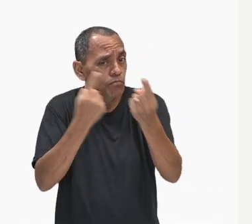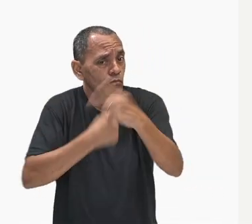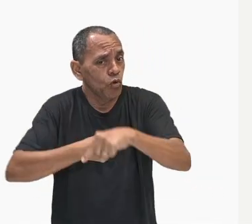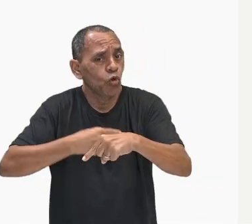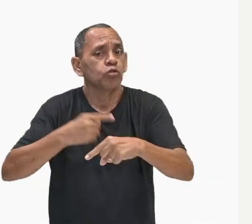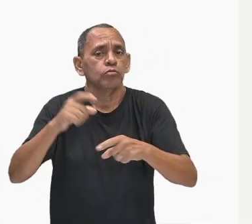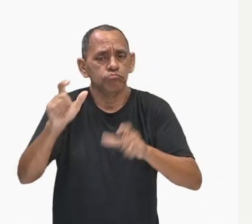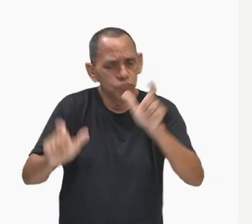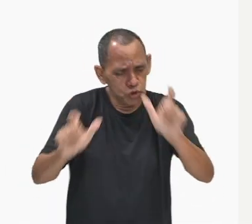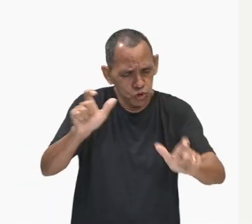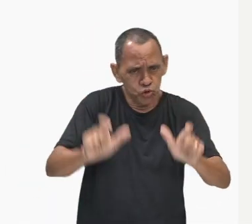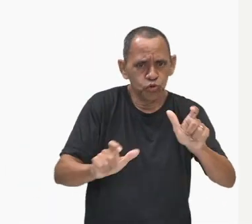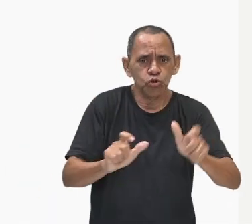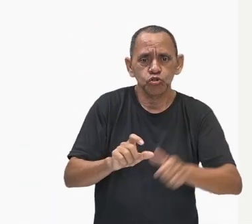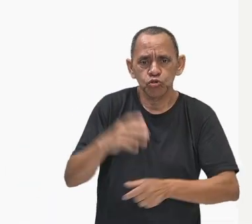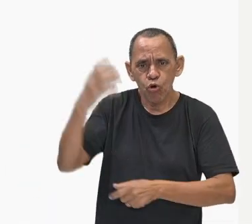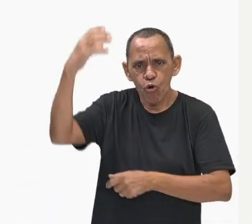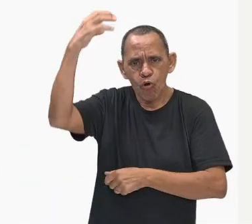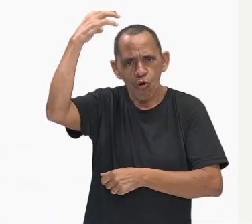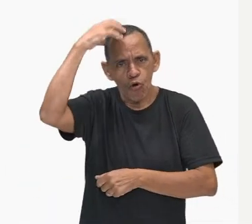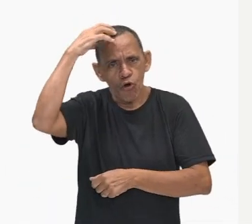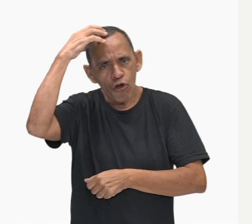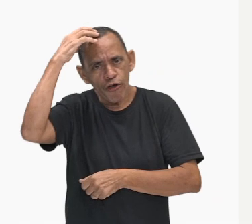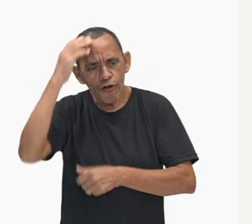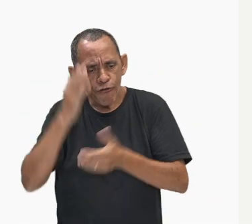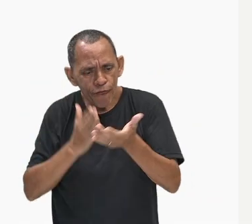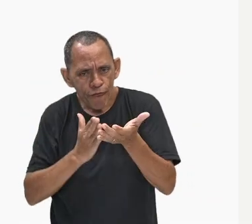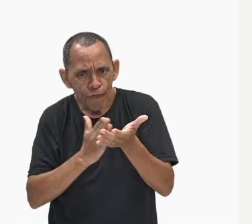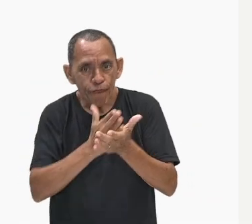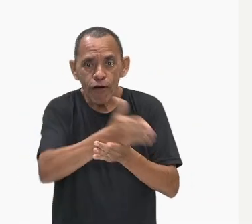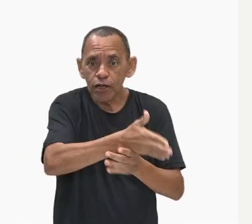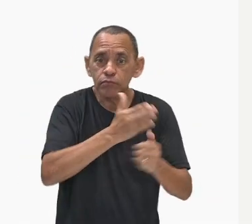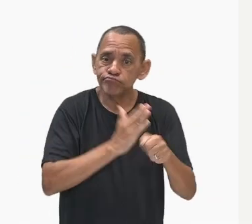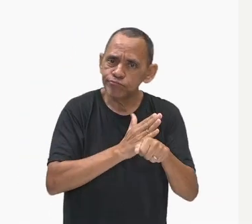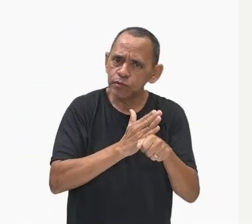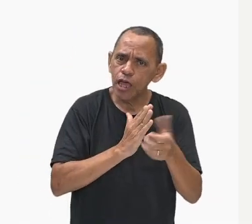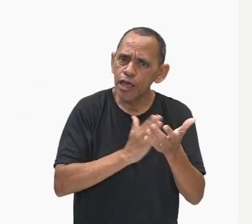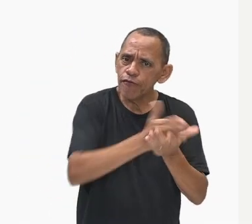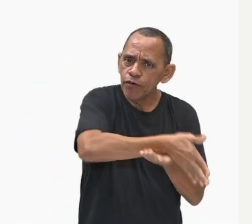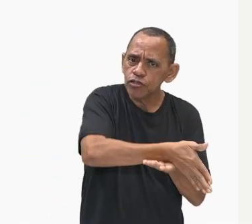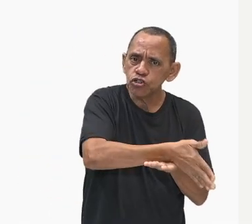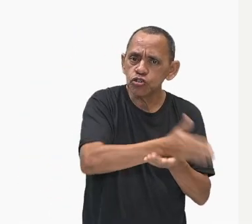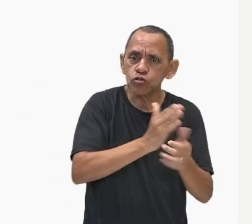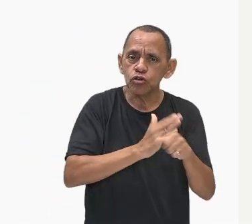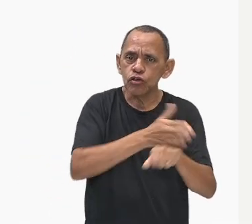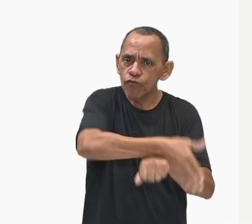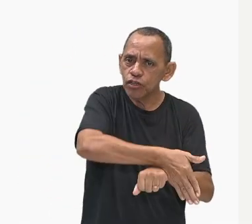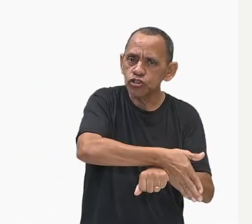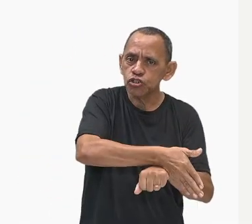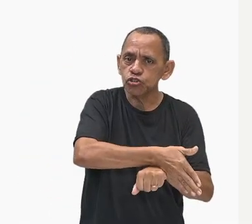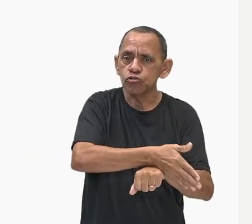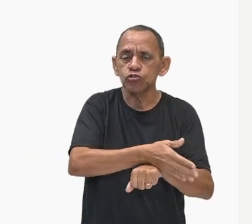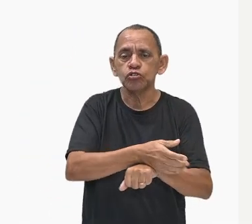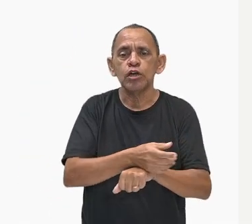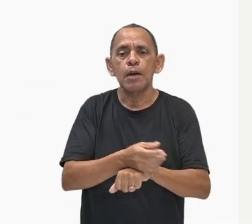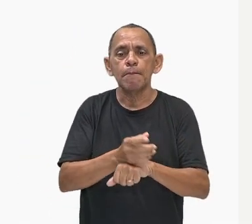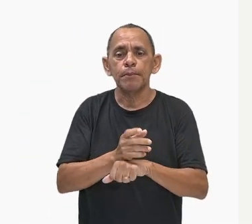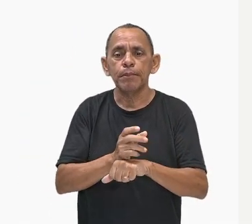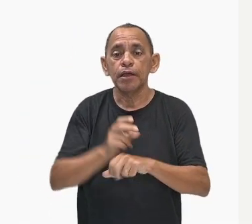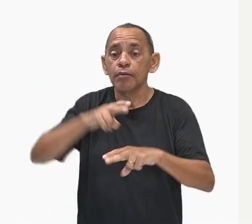aumentou, Carlos I invadiu a Câmara dos Comuns, com sua guarda pessoal para prender os